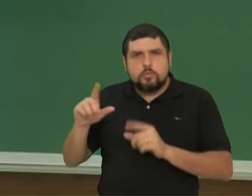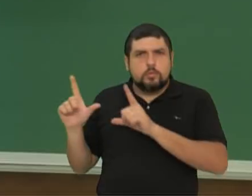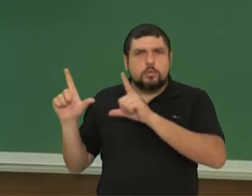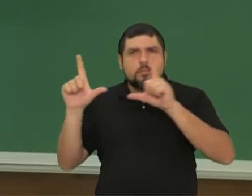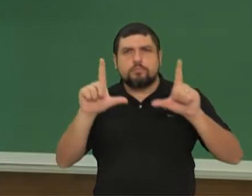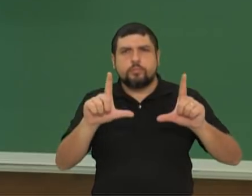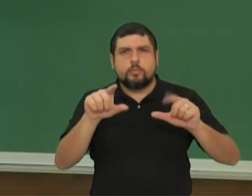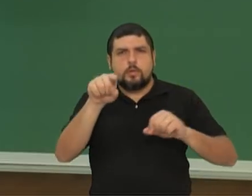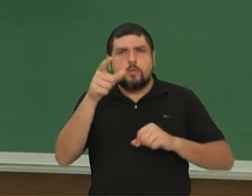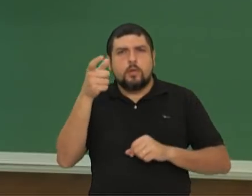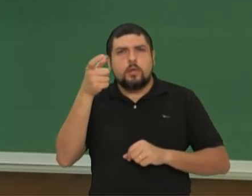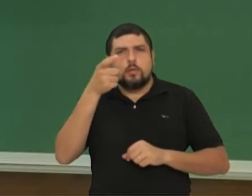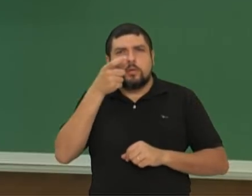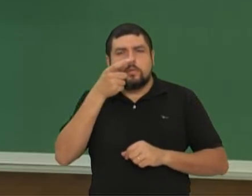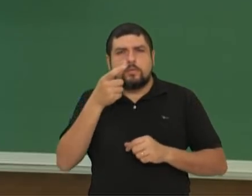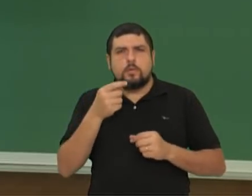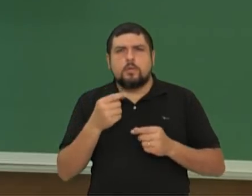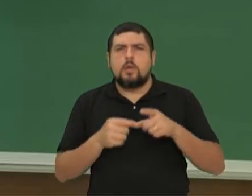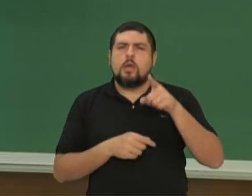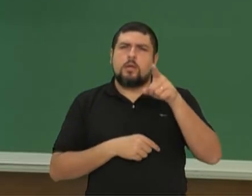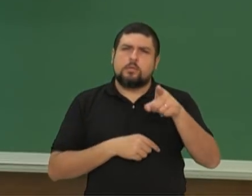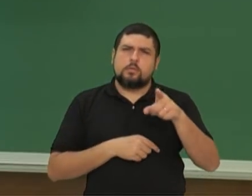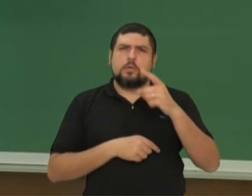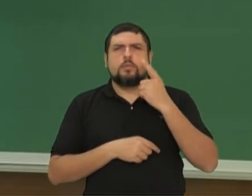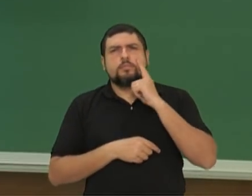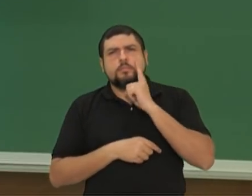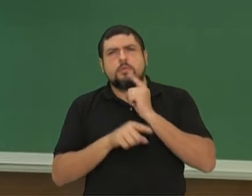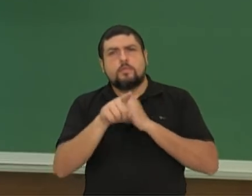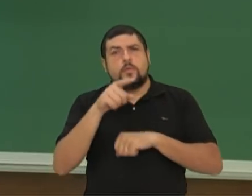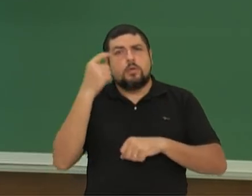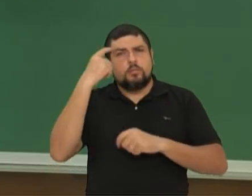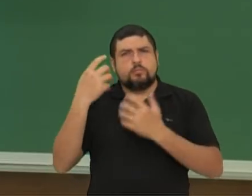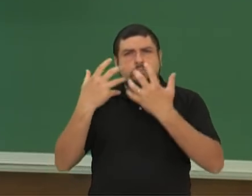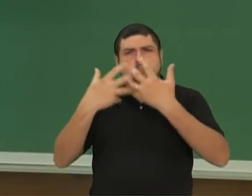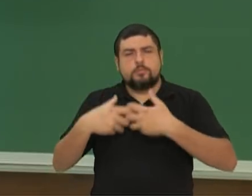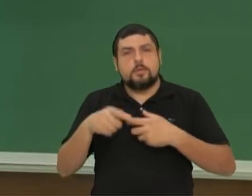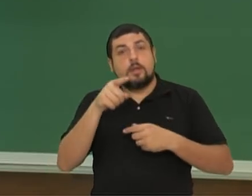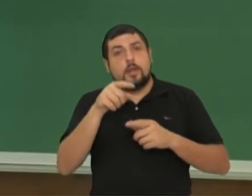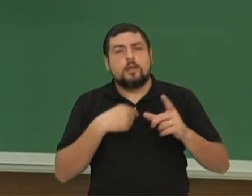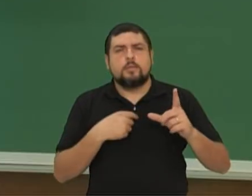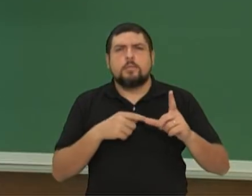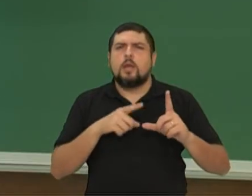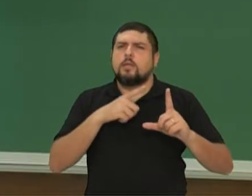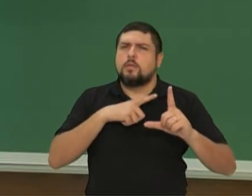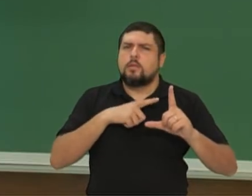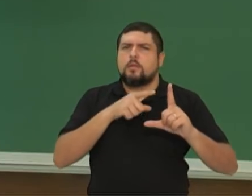você olhar e falar assim, poxa, peraí, essa função, ela vai ter um gráfico